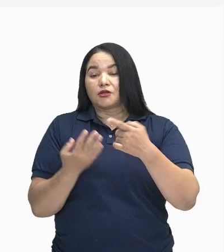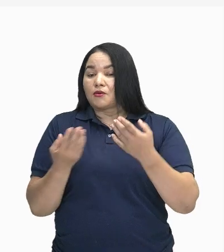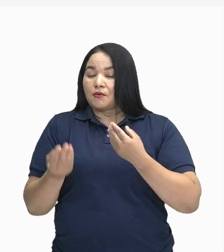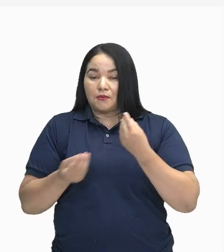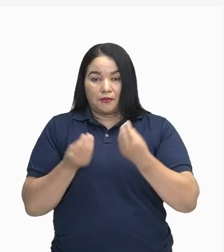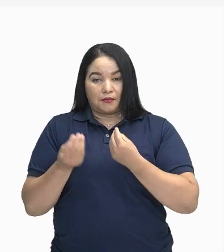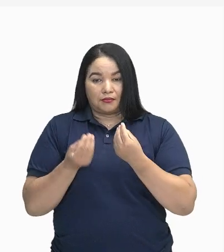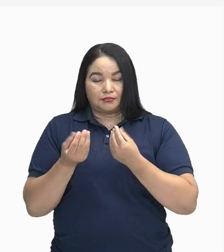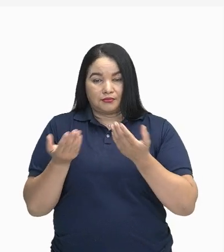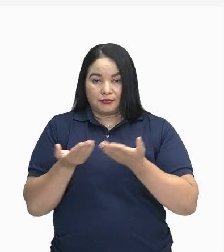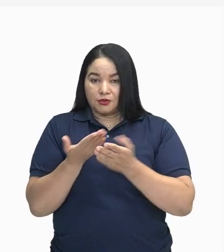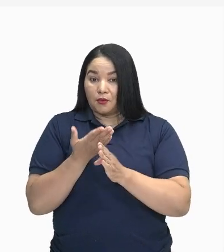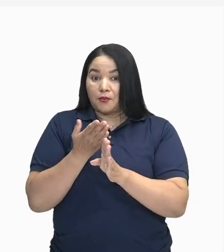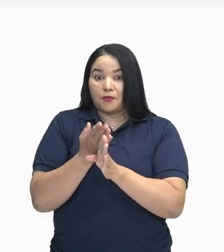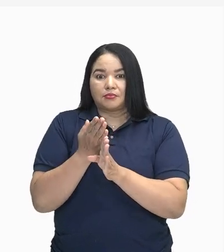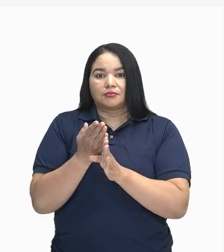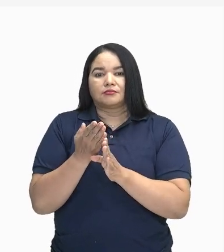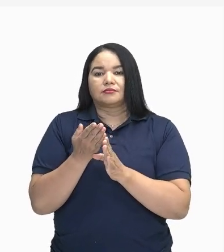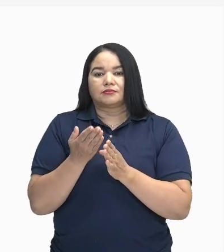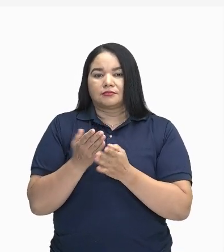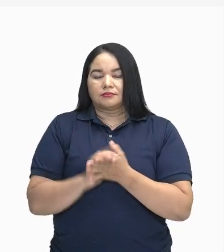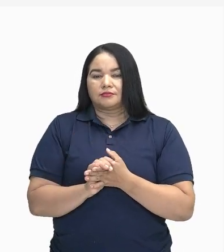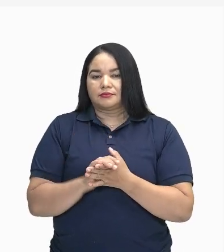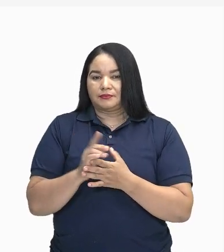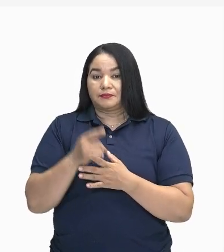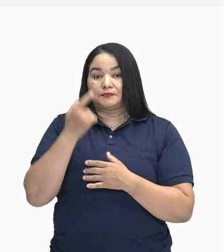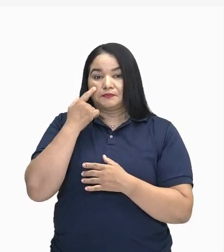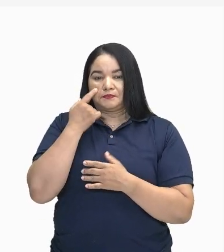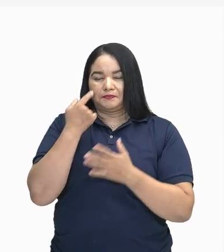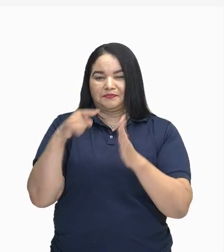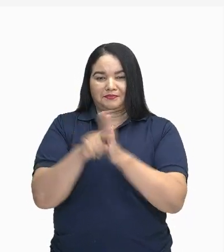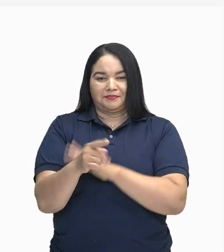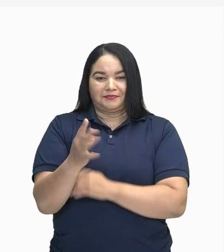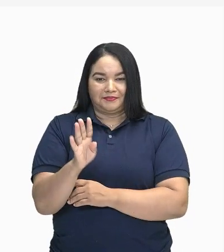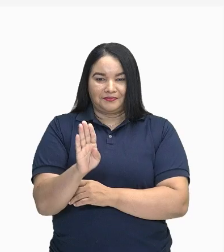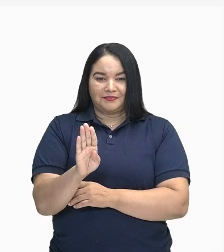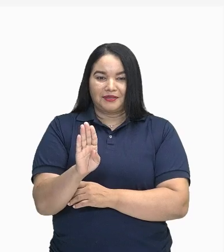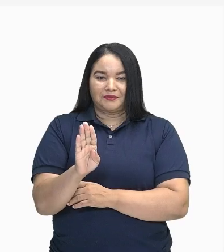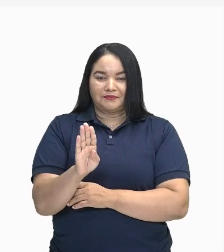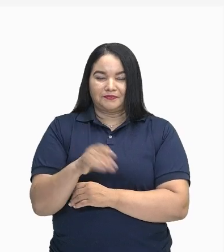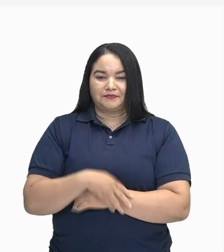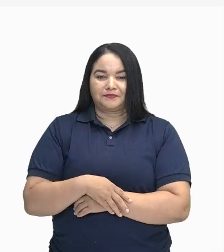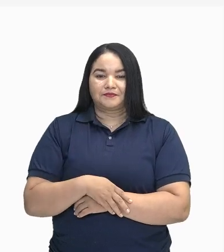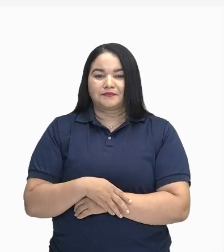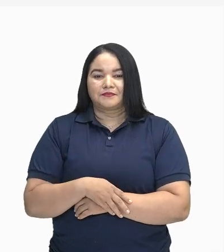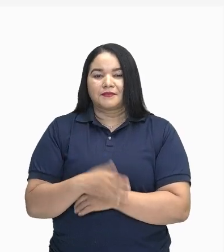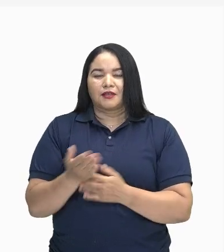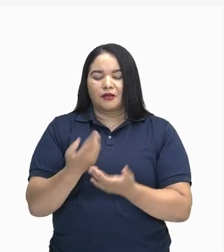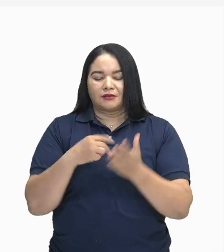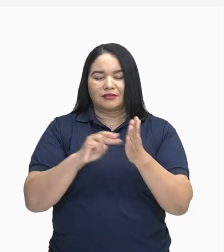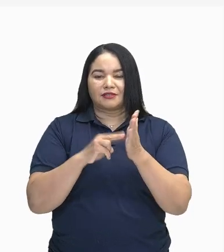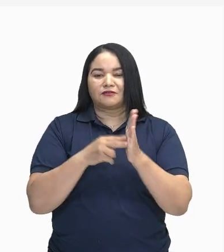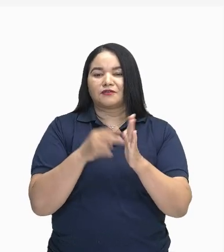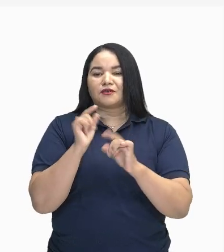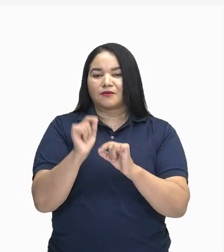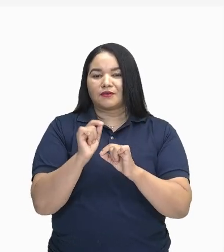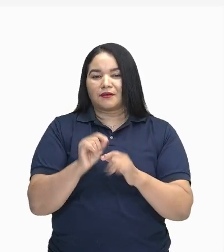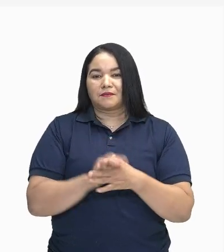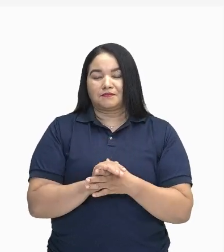encontrar? Vem aqui comigo. É justamente a pergunta da letra B. Qual o significado